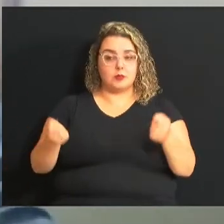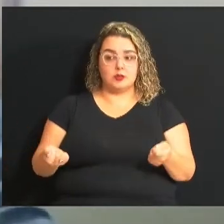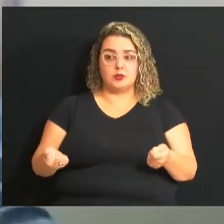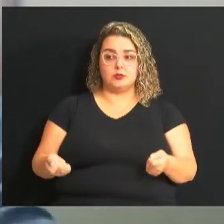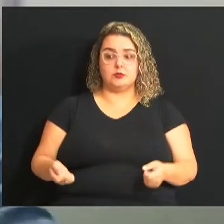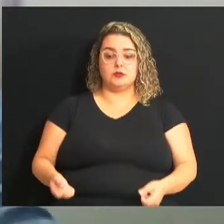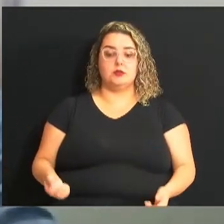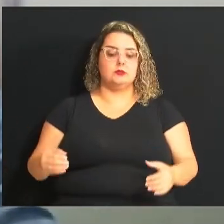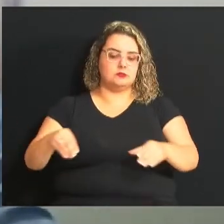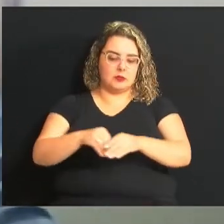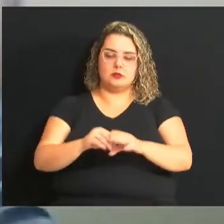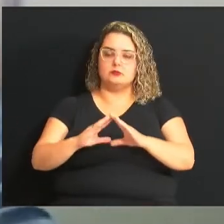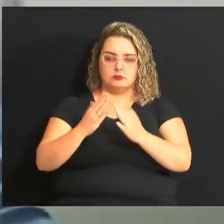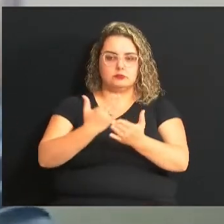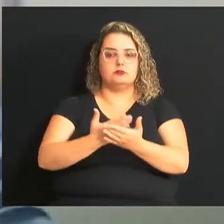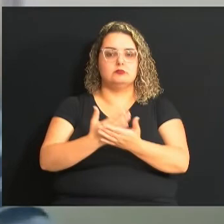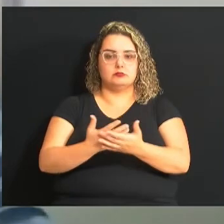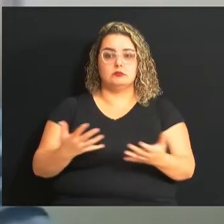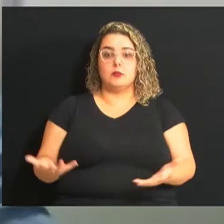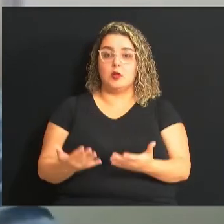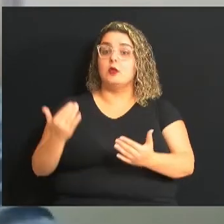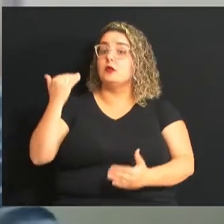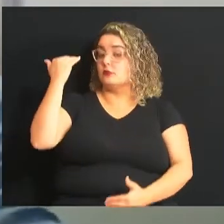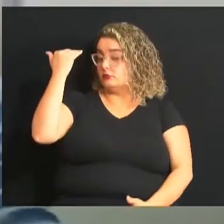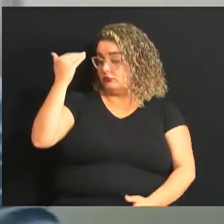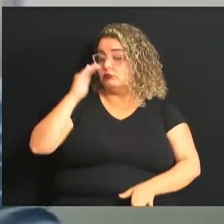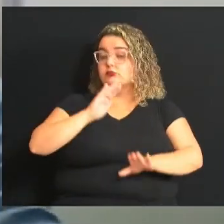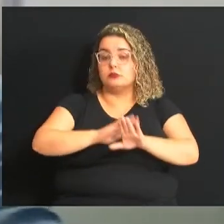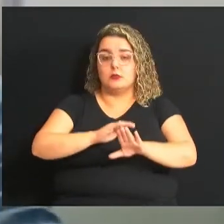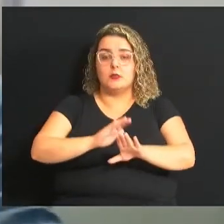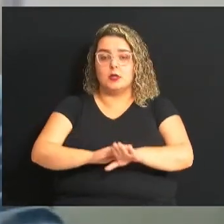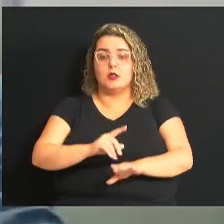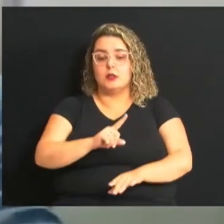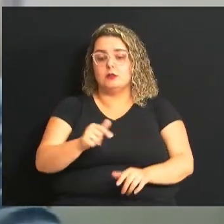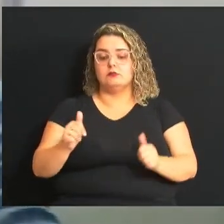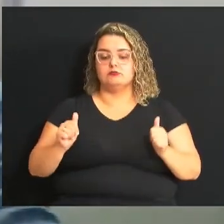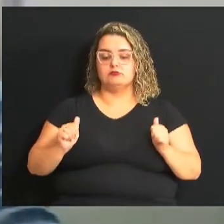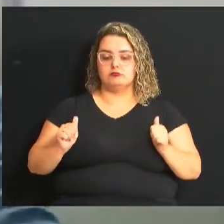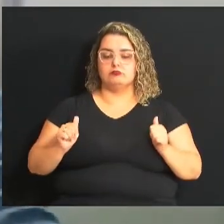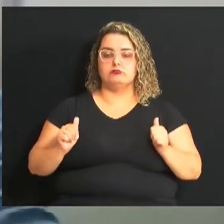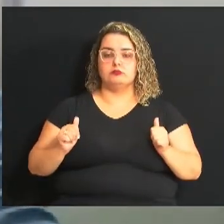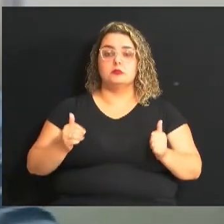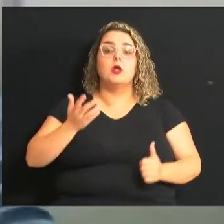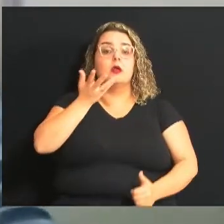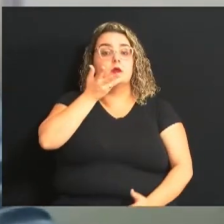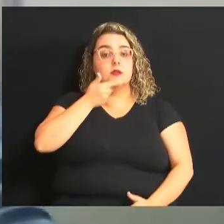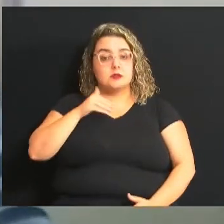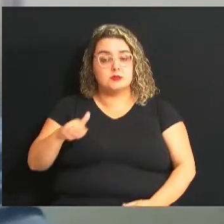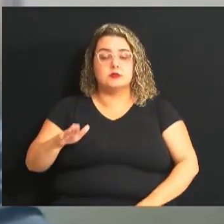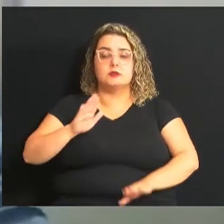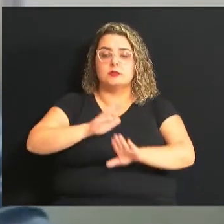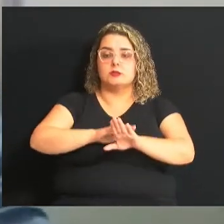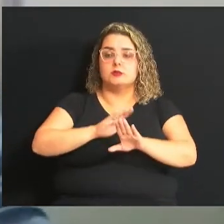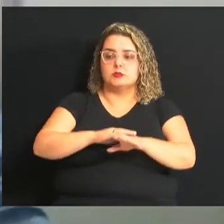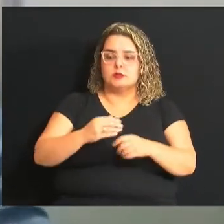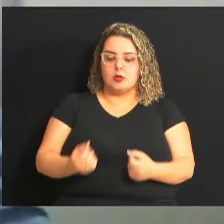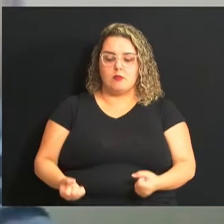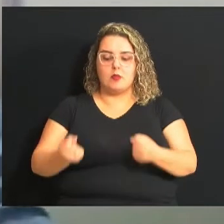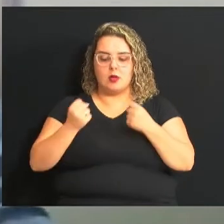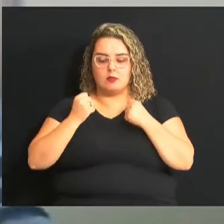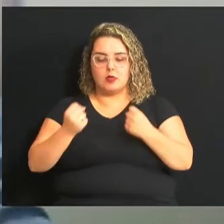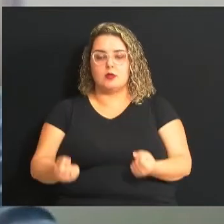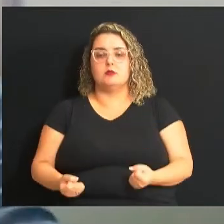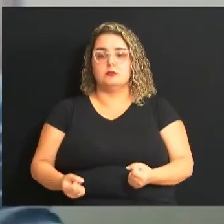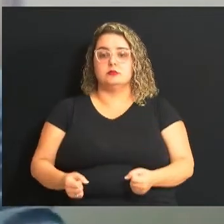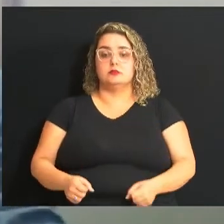escolar, contribui muito para ser um adulto ativo, não um adulto sedentário. Então, as crianças que praticam atividade física, que praticam as aulas de educação